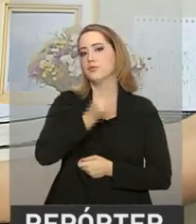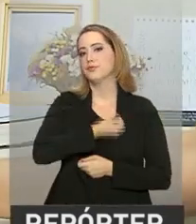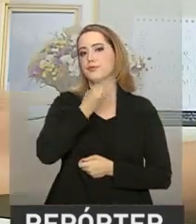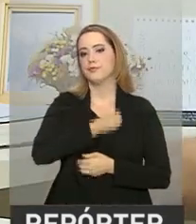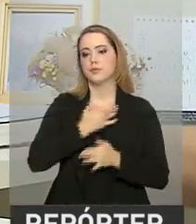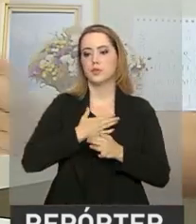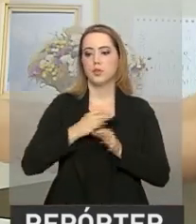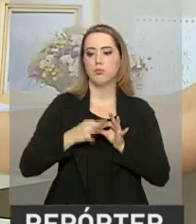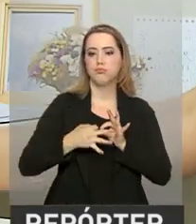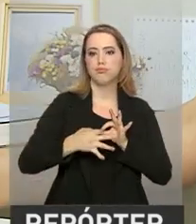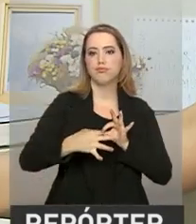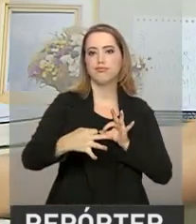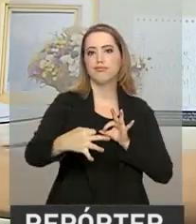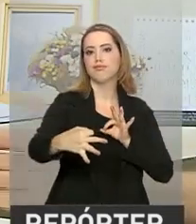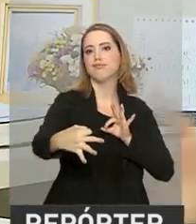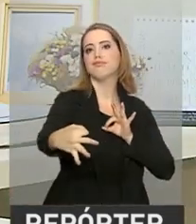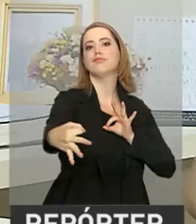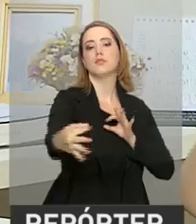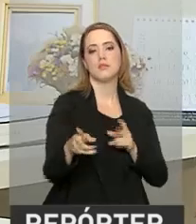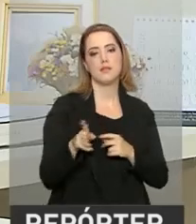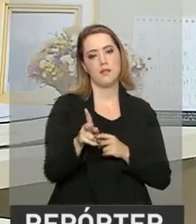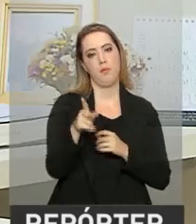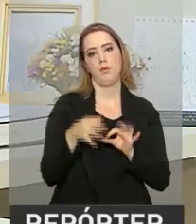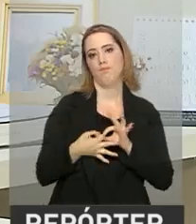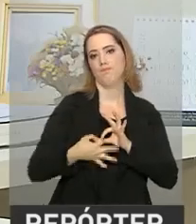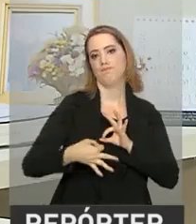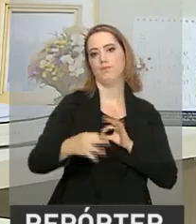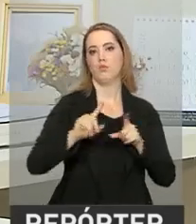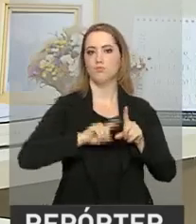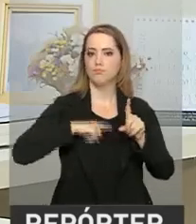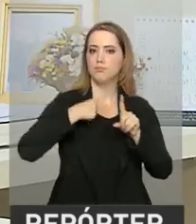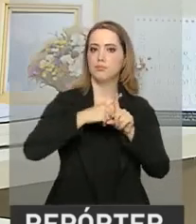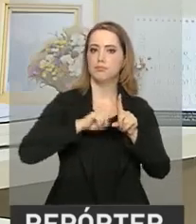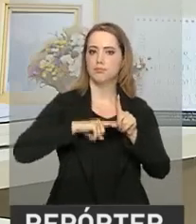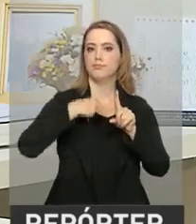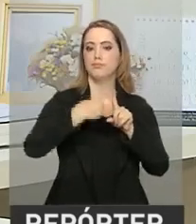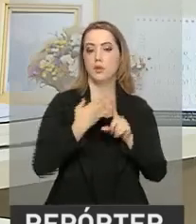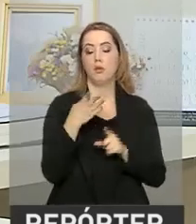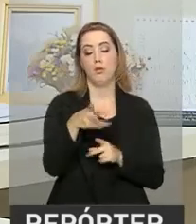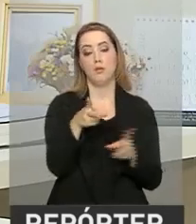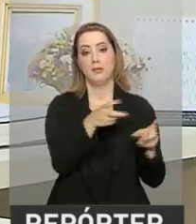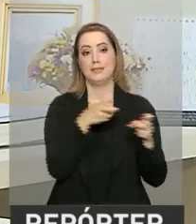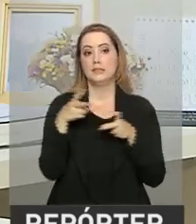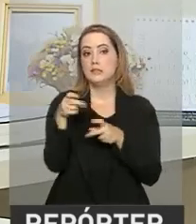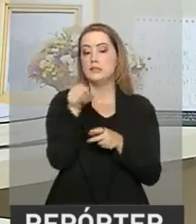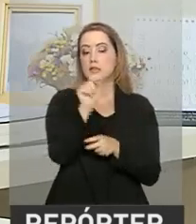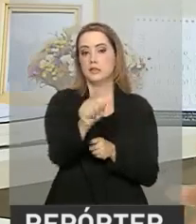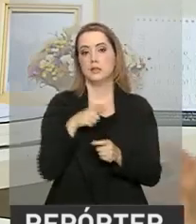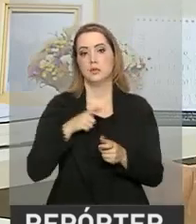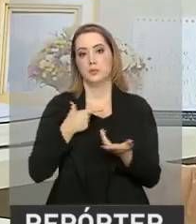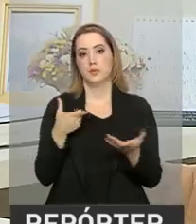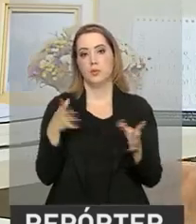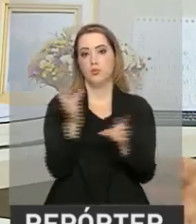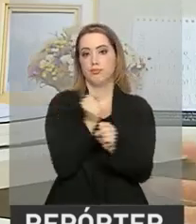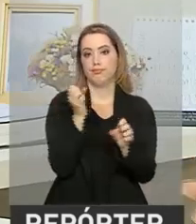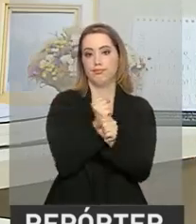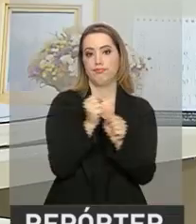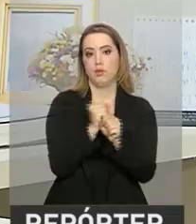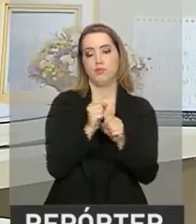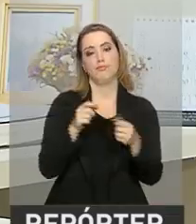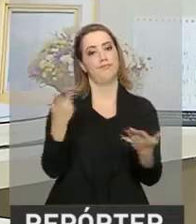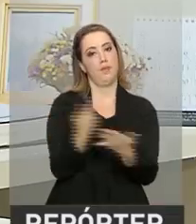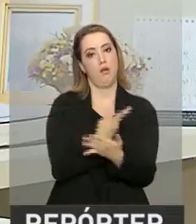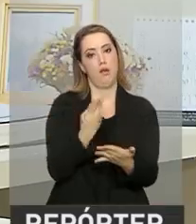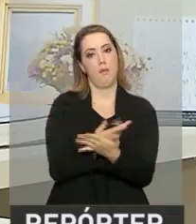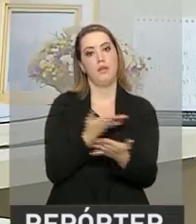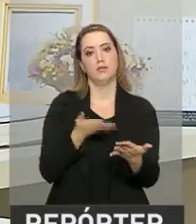vida vai aumentando a cada ano. Então, nesse aspecto, a conta passa a não fechar, né? Então, você tem